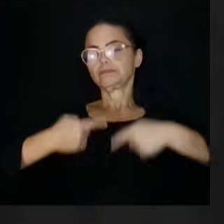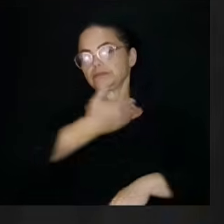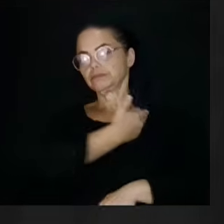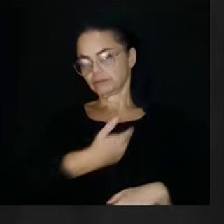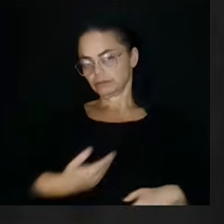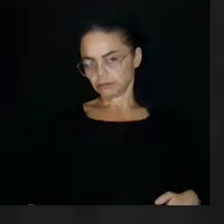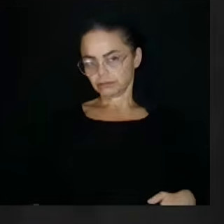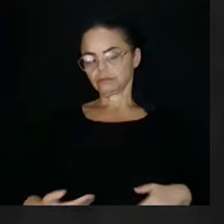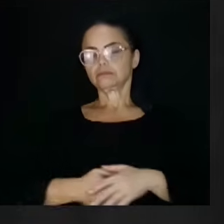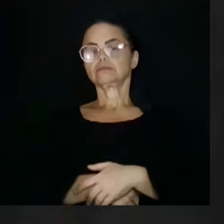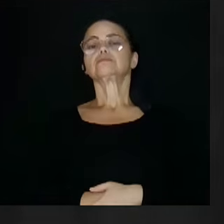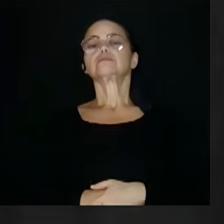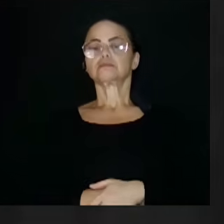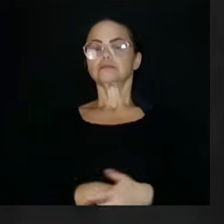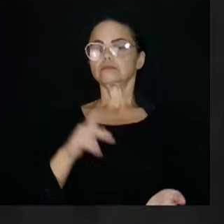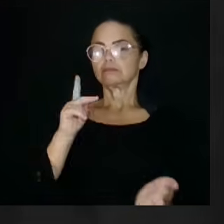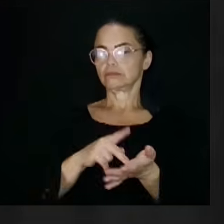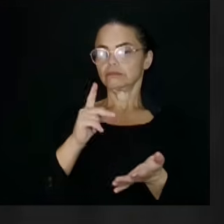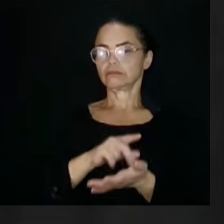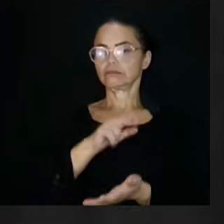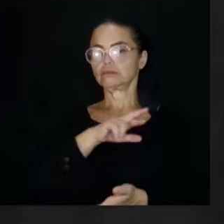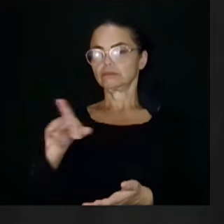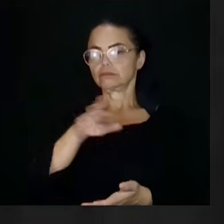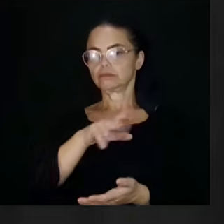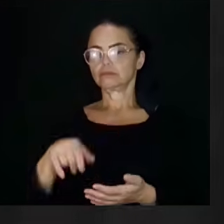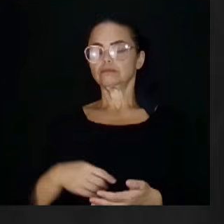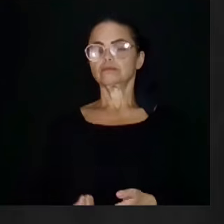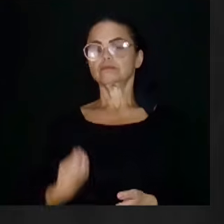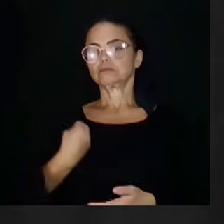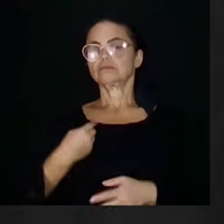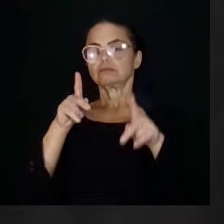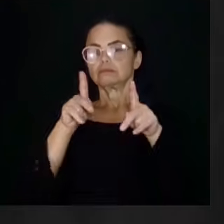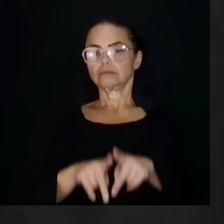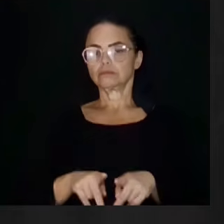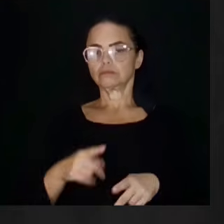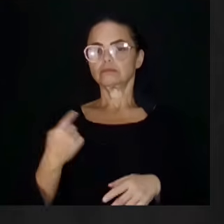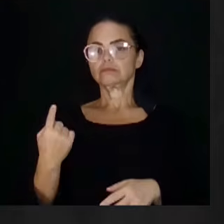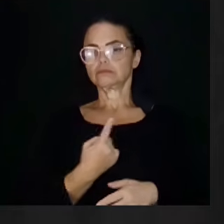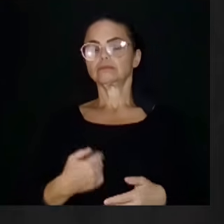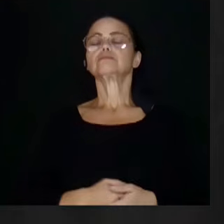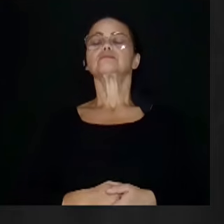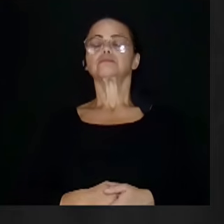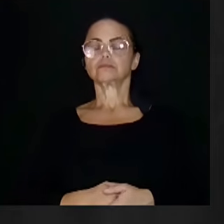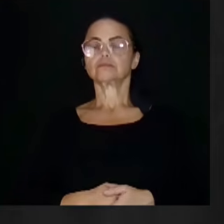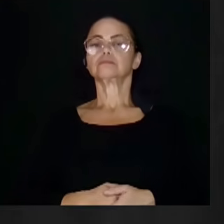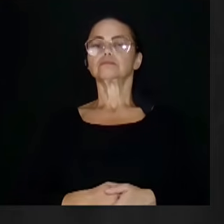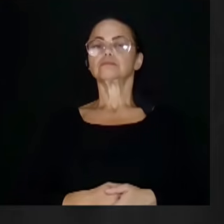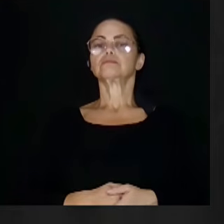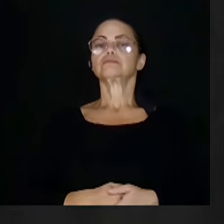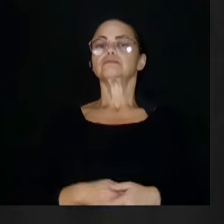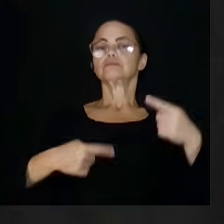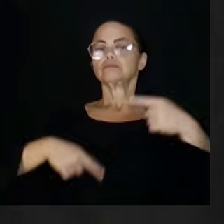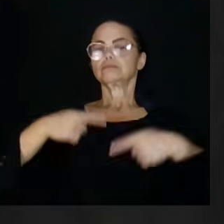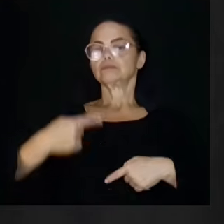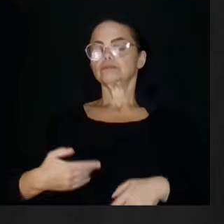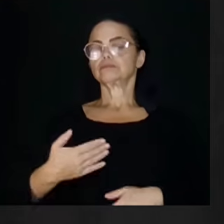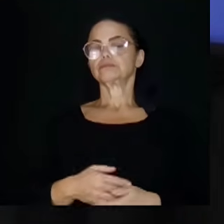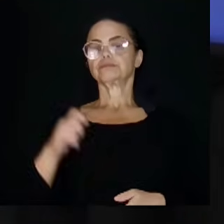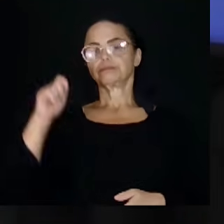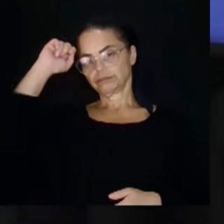vai realmente fazer a diferença na vida da nossa população, no caso, da população negra.